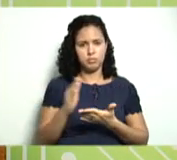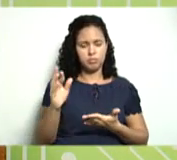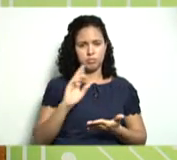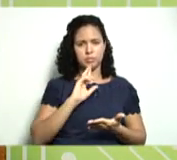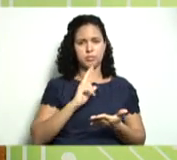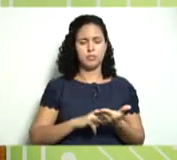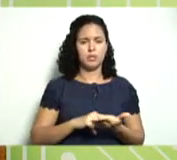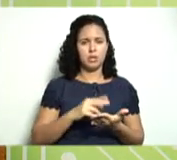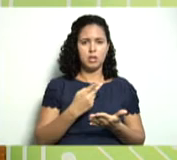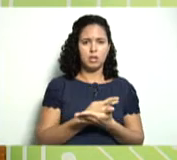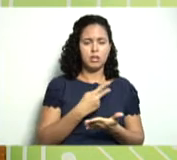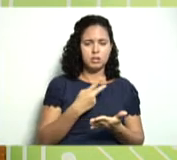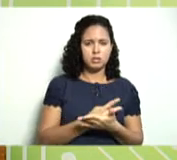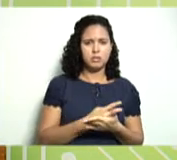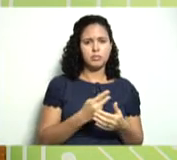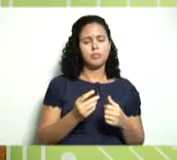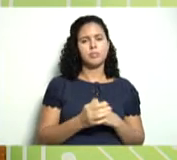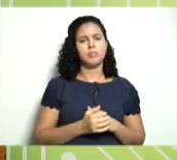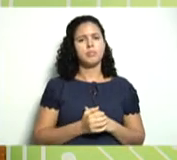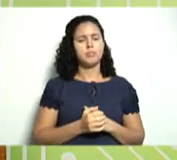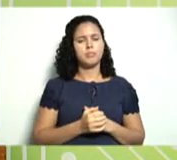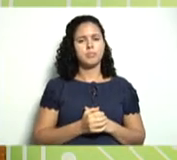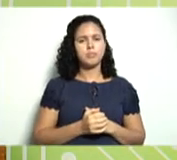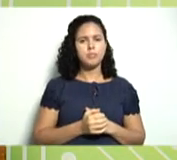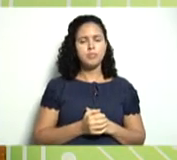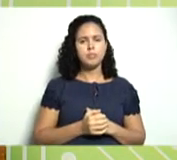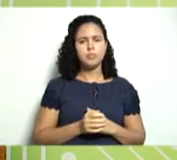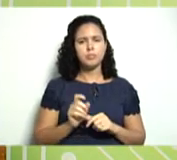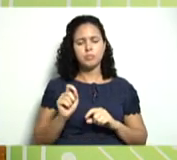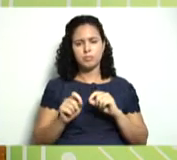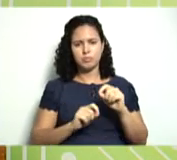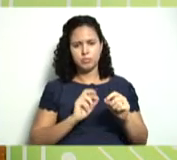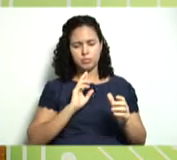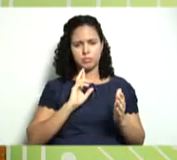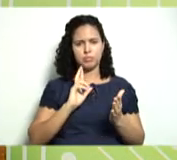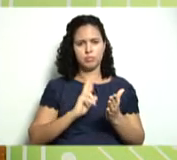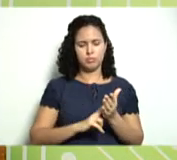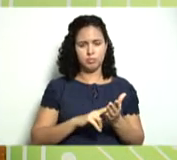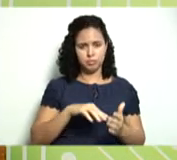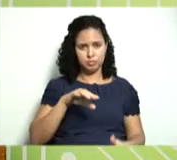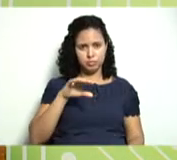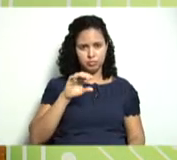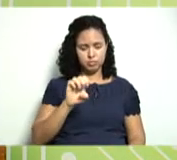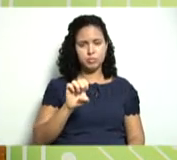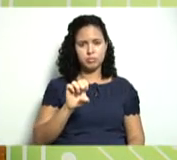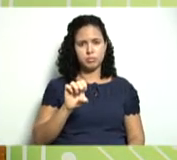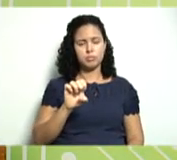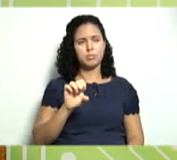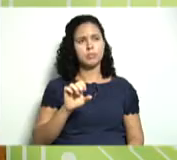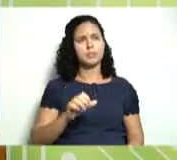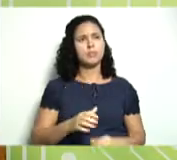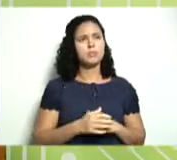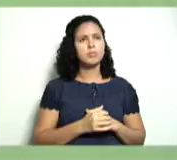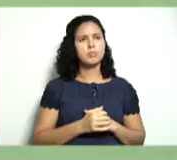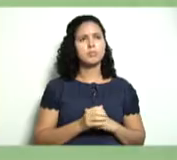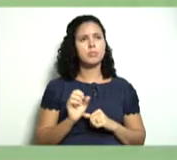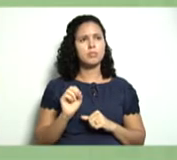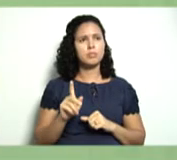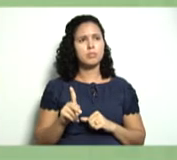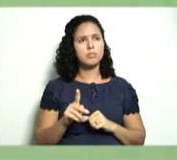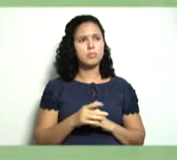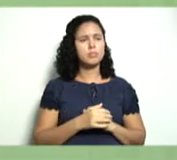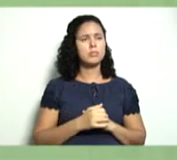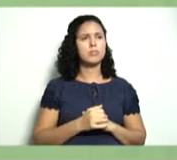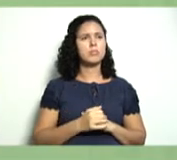e se amiga e que respondeu nosso aluno já tem a resposta correta ok continuando